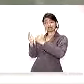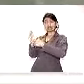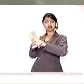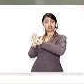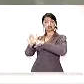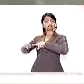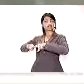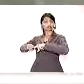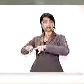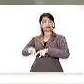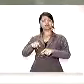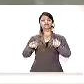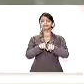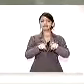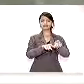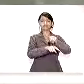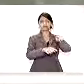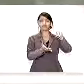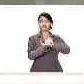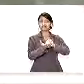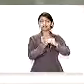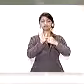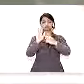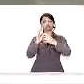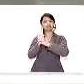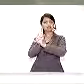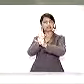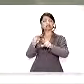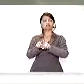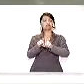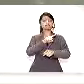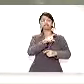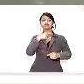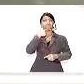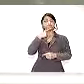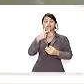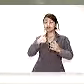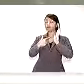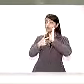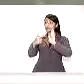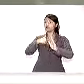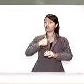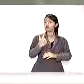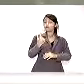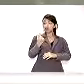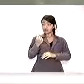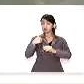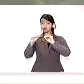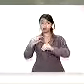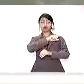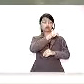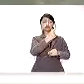licitação ausência das composição de preço a origem não conseguiu demonstrar a compatibilização entre os preços estimados